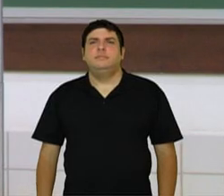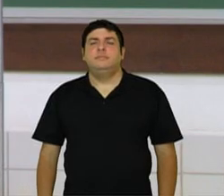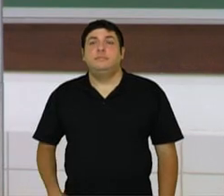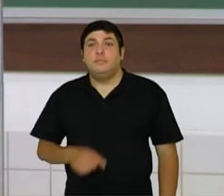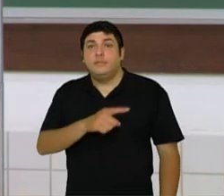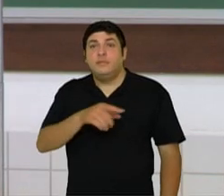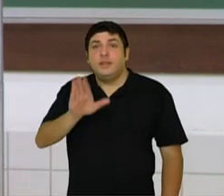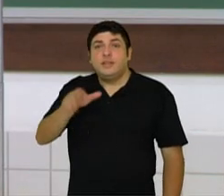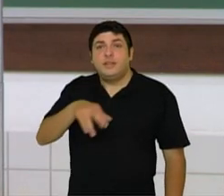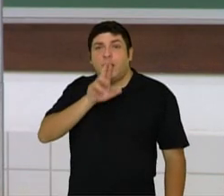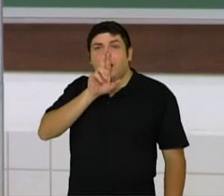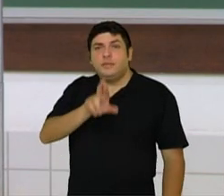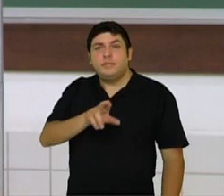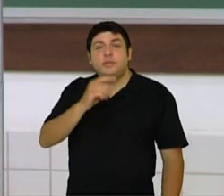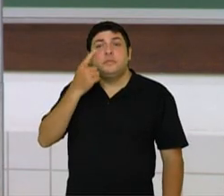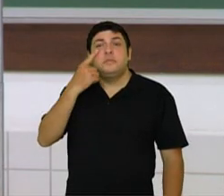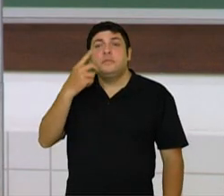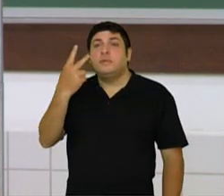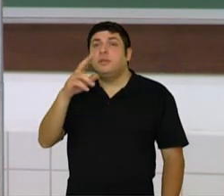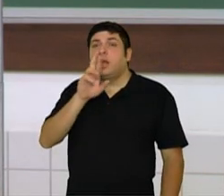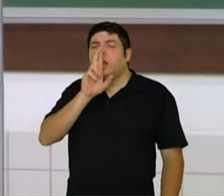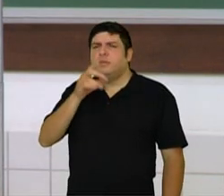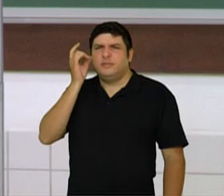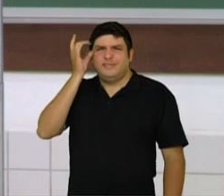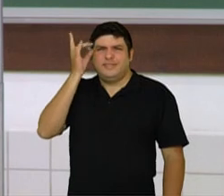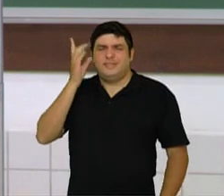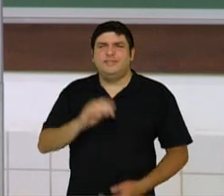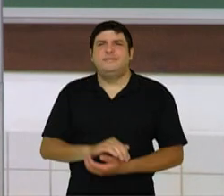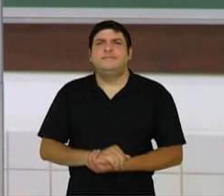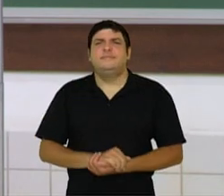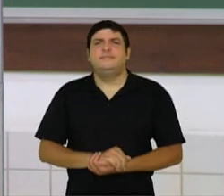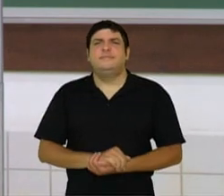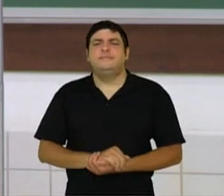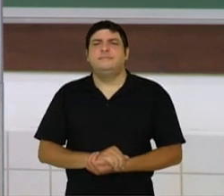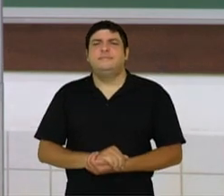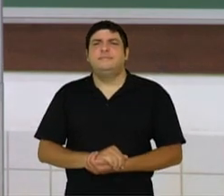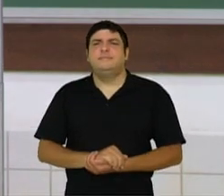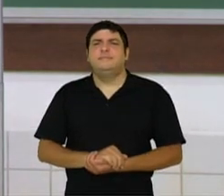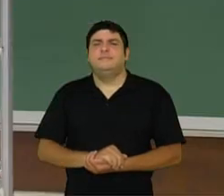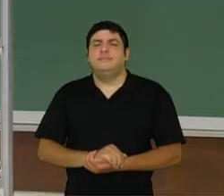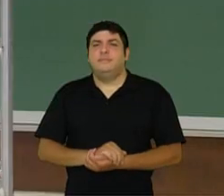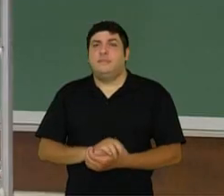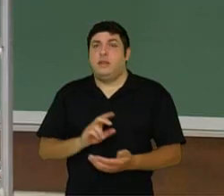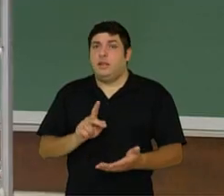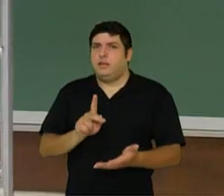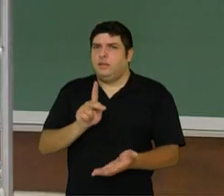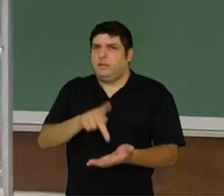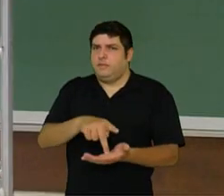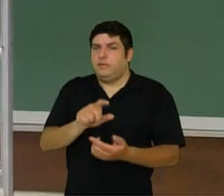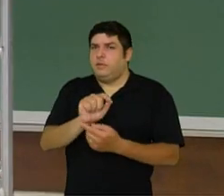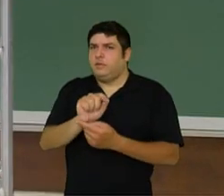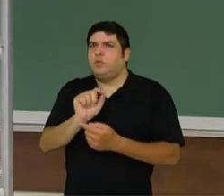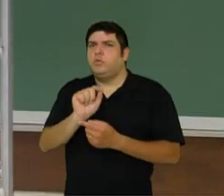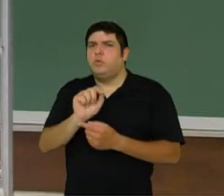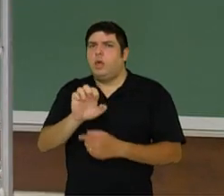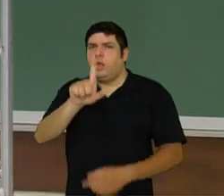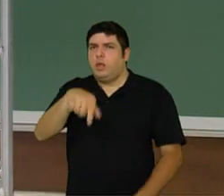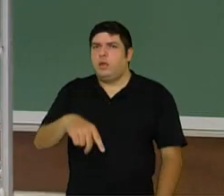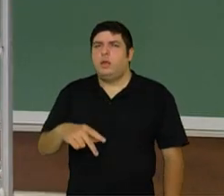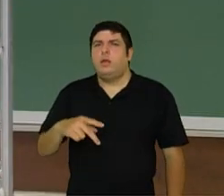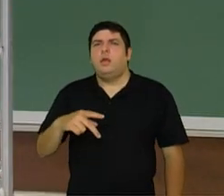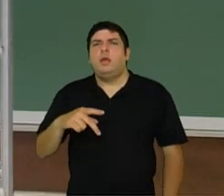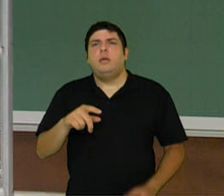Você respondeu? Vamos ver como é que foi lá? Essa estava fácil, né? Na verdade, a grande tirada deles é a polissemia da